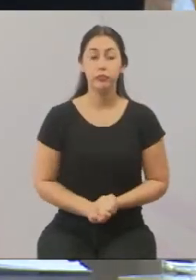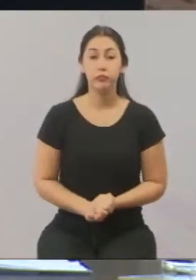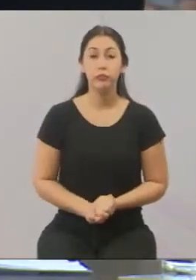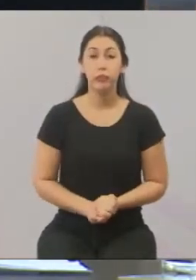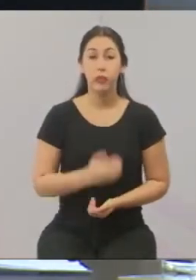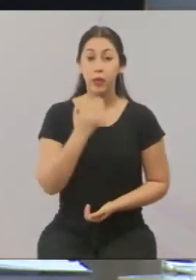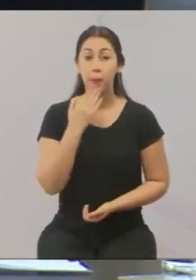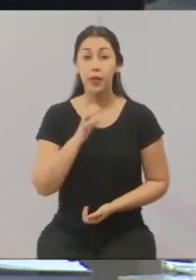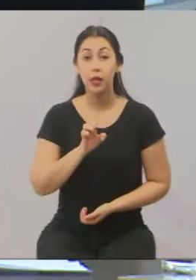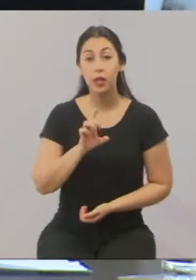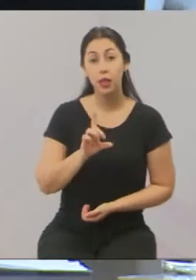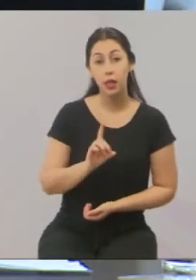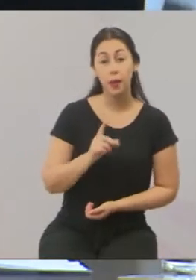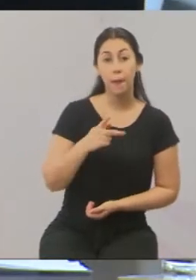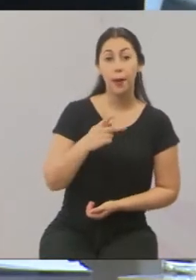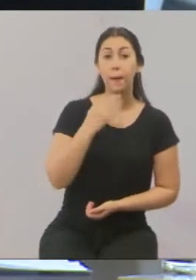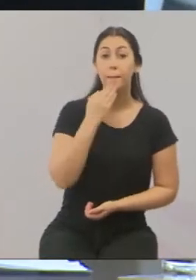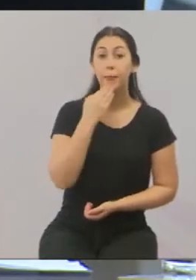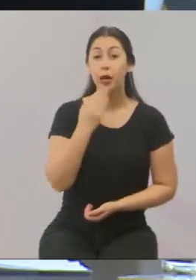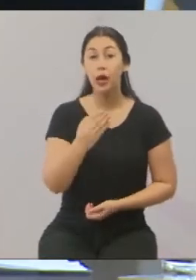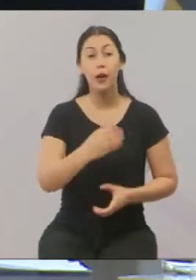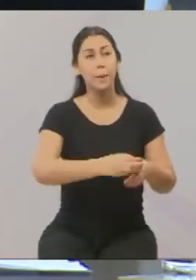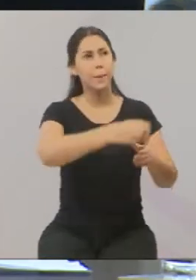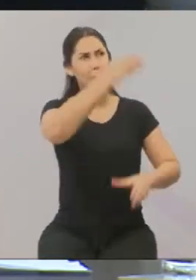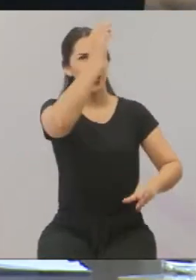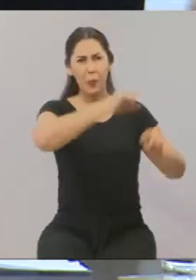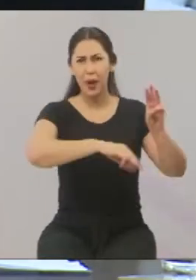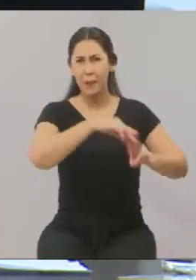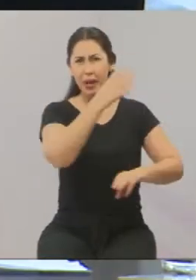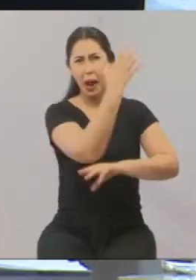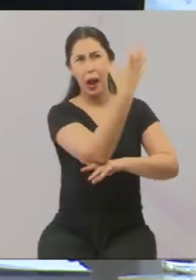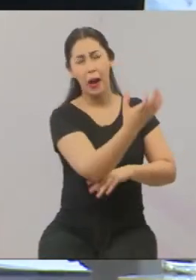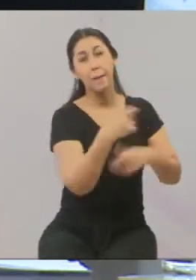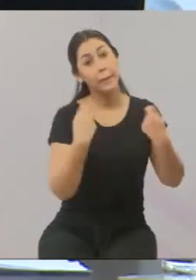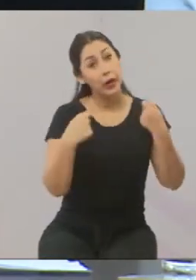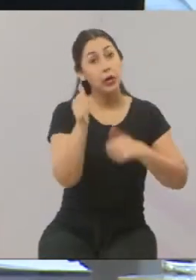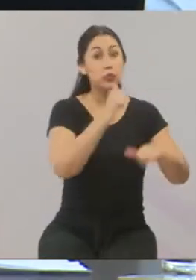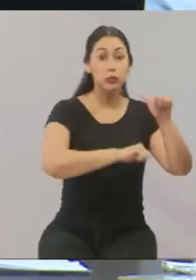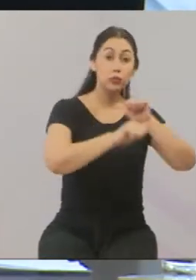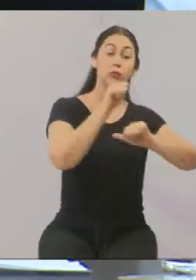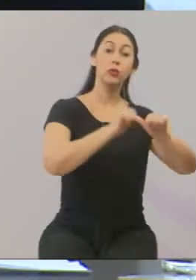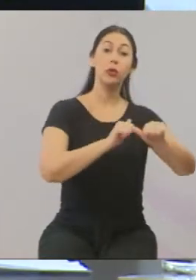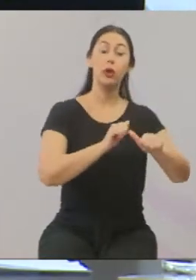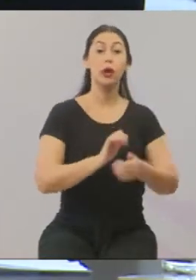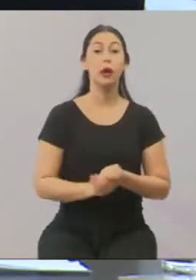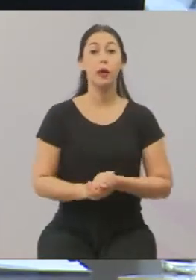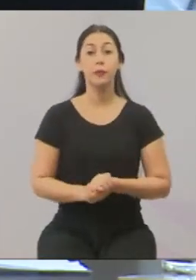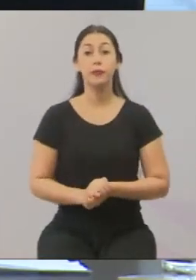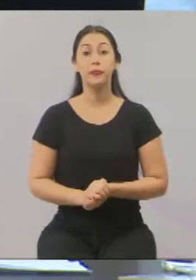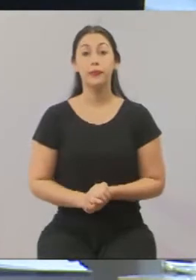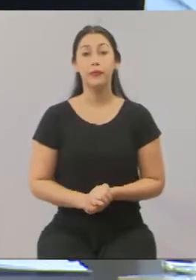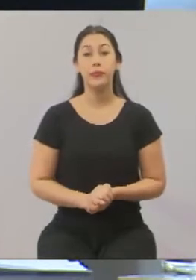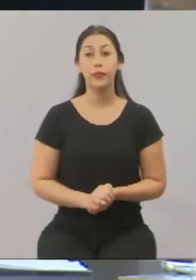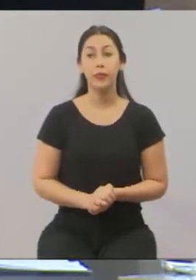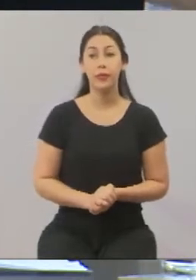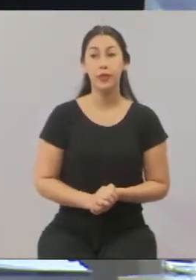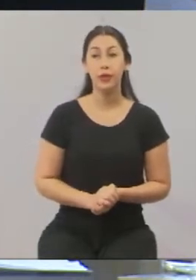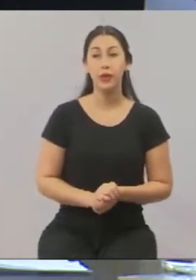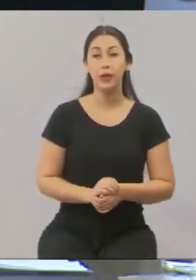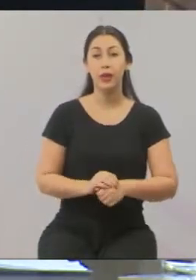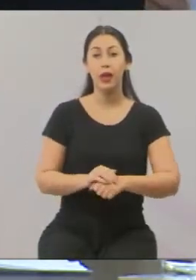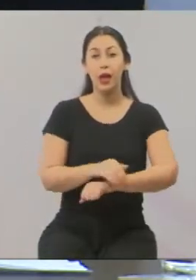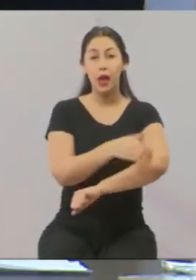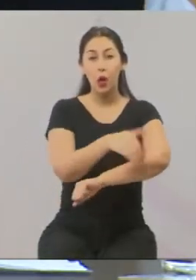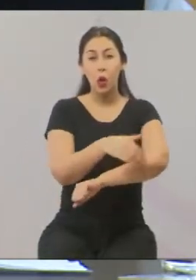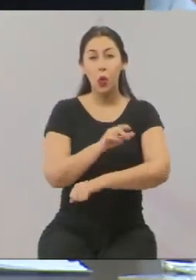seja oficiado a EDP, solicitando a troca de poste de madeira torto, situado à frente do número 65 da Avenida Lino Davi, no